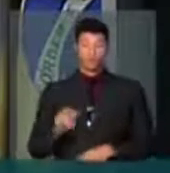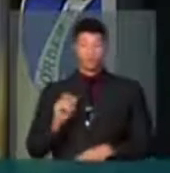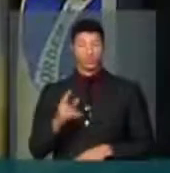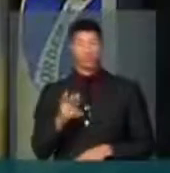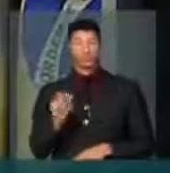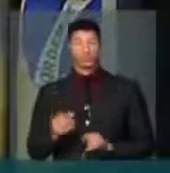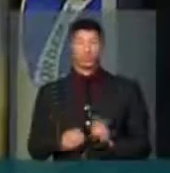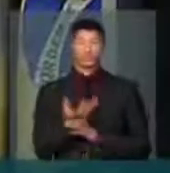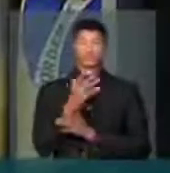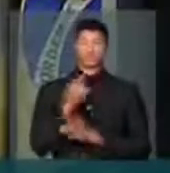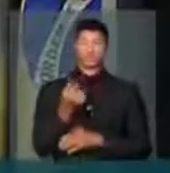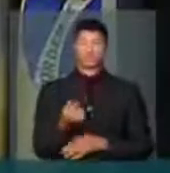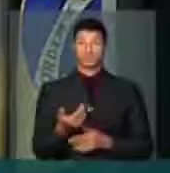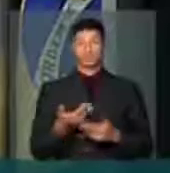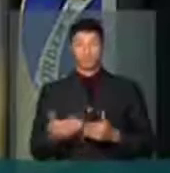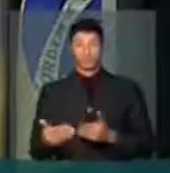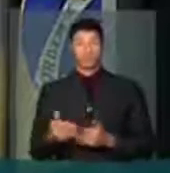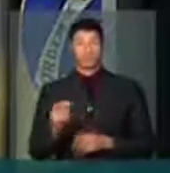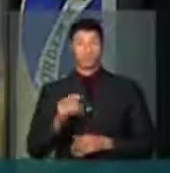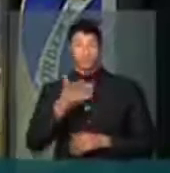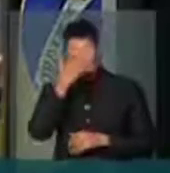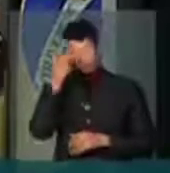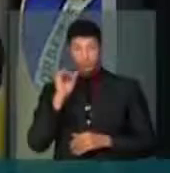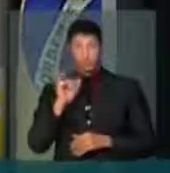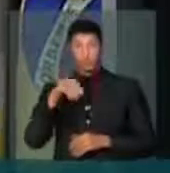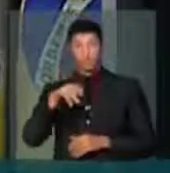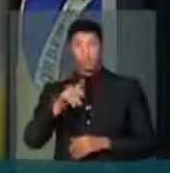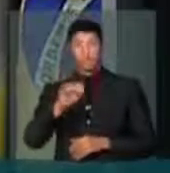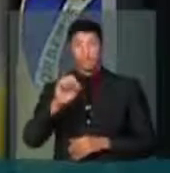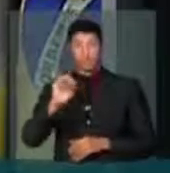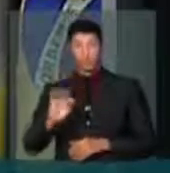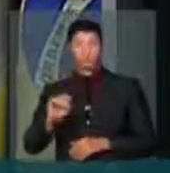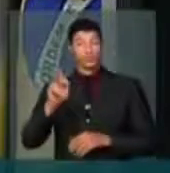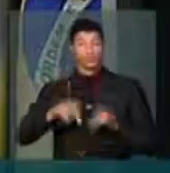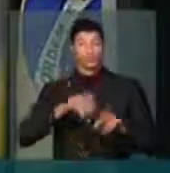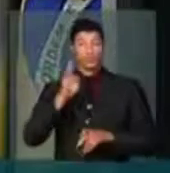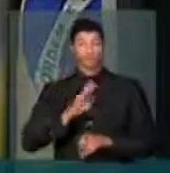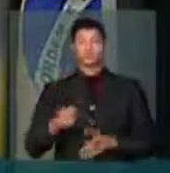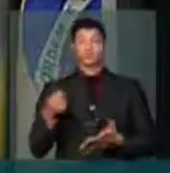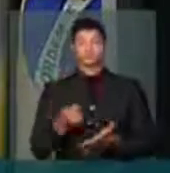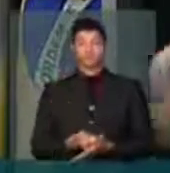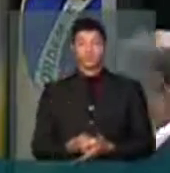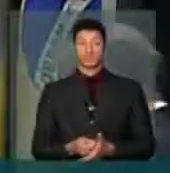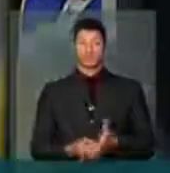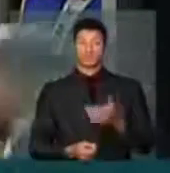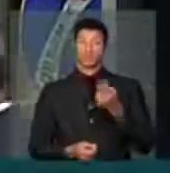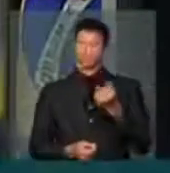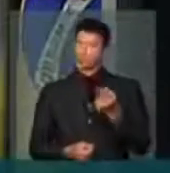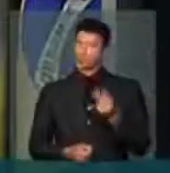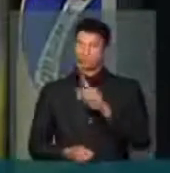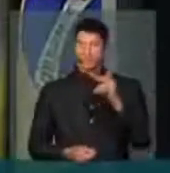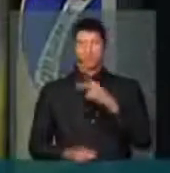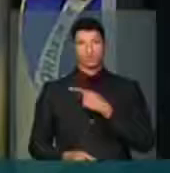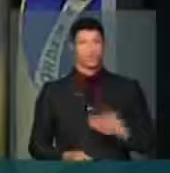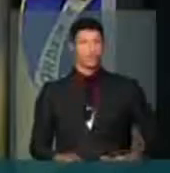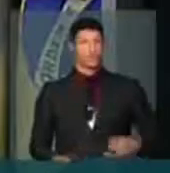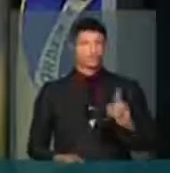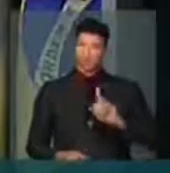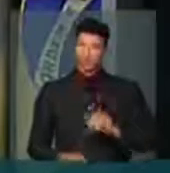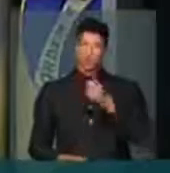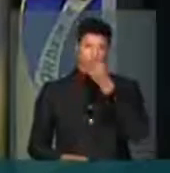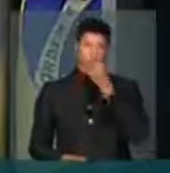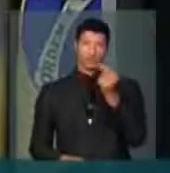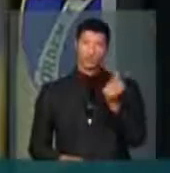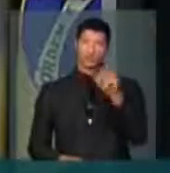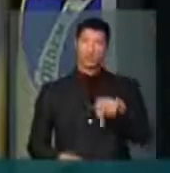que é a origem do orçamento? São os impostos que o povo brasileiro paga. O dinheiro não é do governo, o dinheiro é